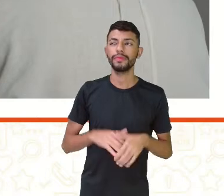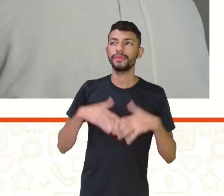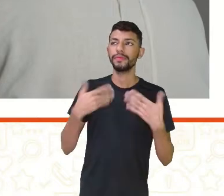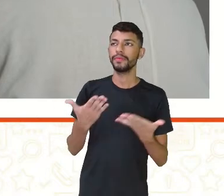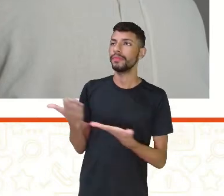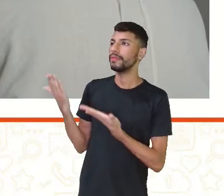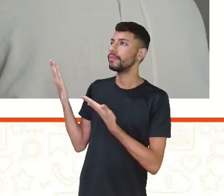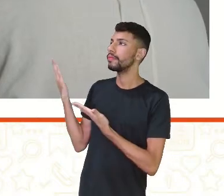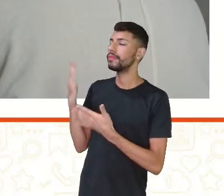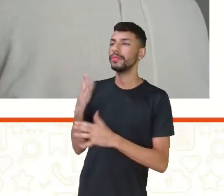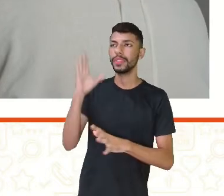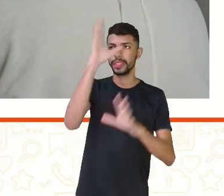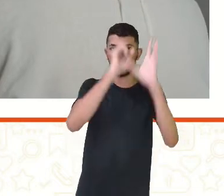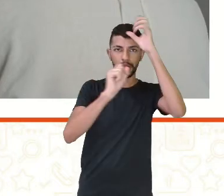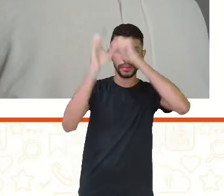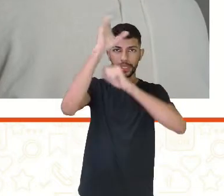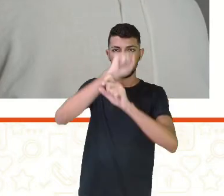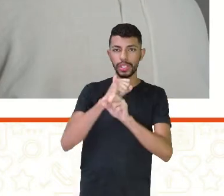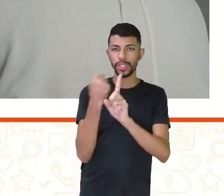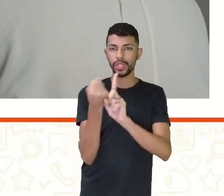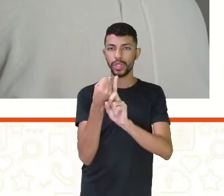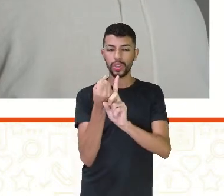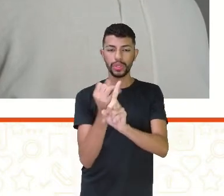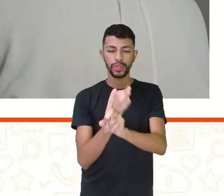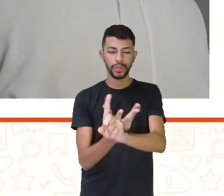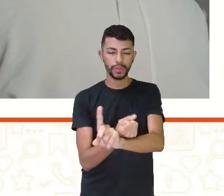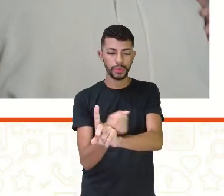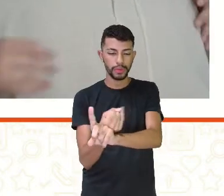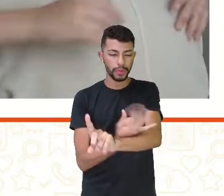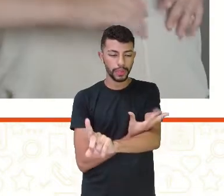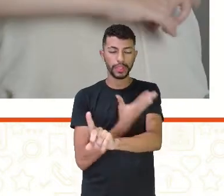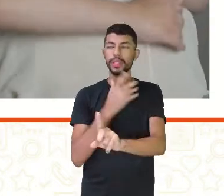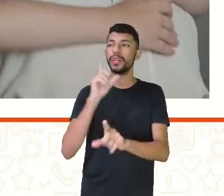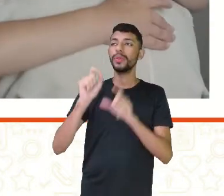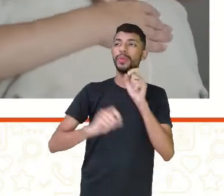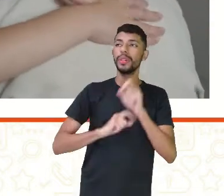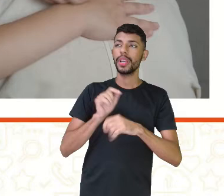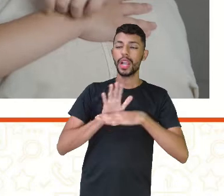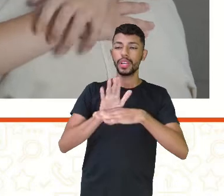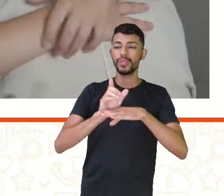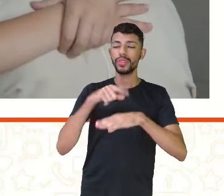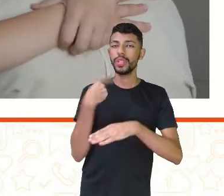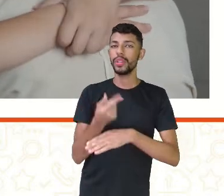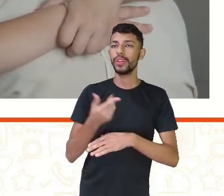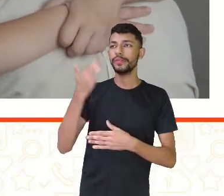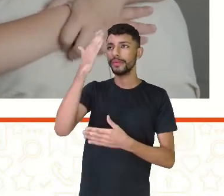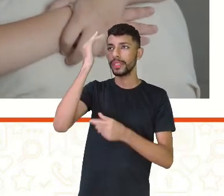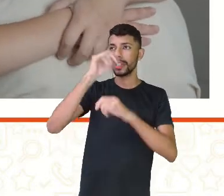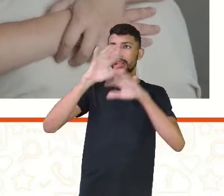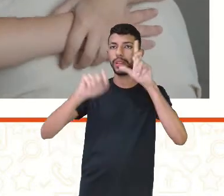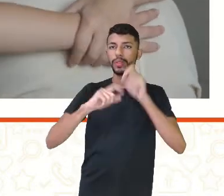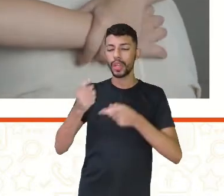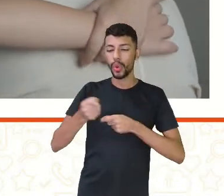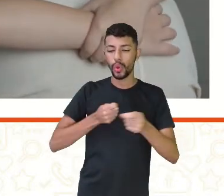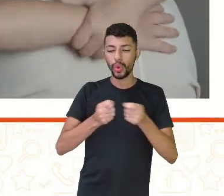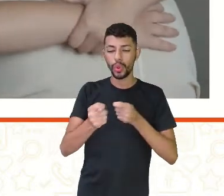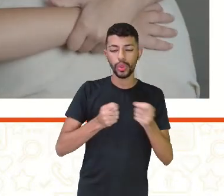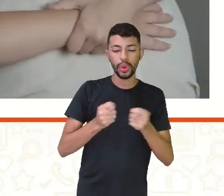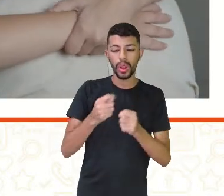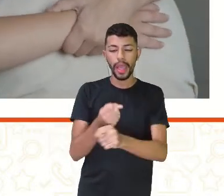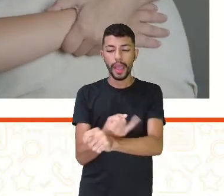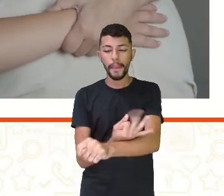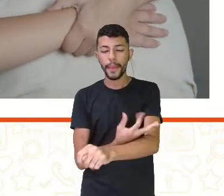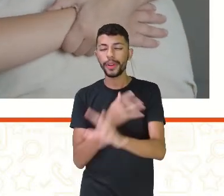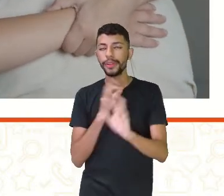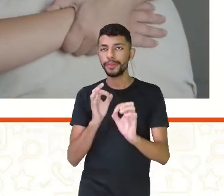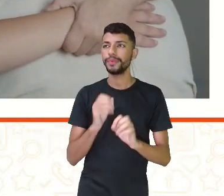Então, a aprendizagem socioemocional, ela possibilita fazer com que a gente gerencie as nossas emoções. Né? Que a